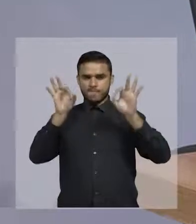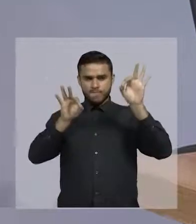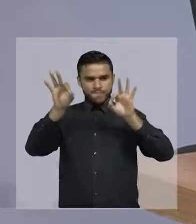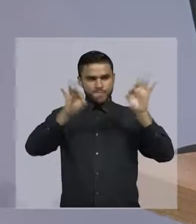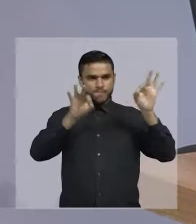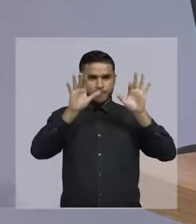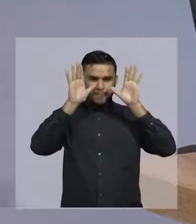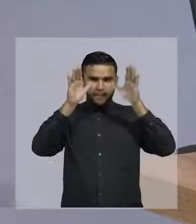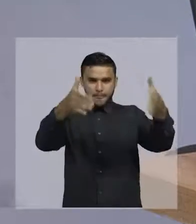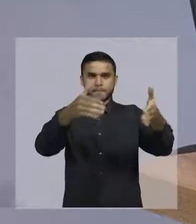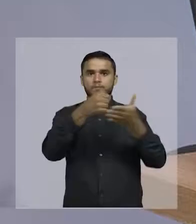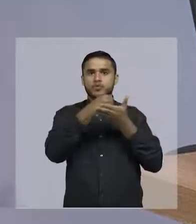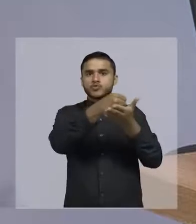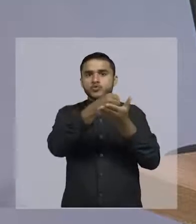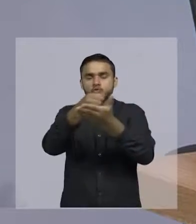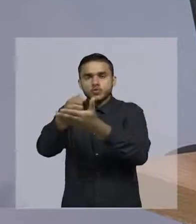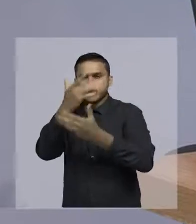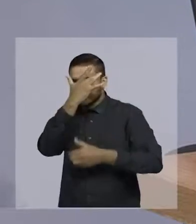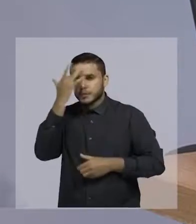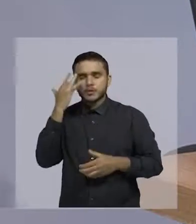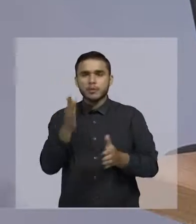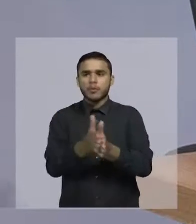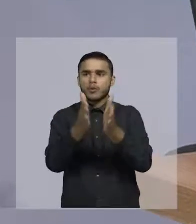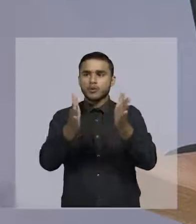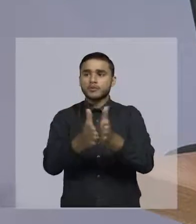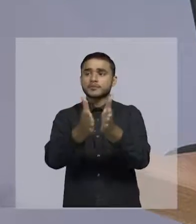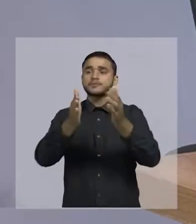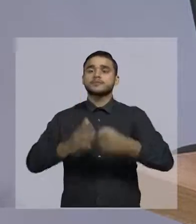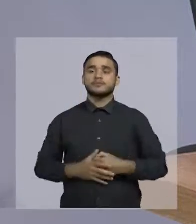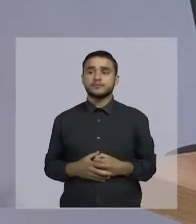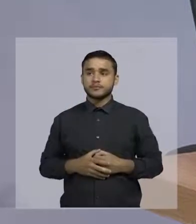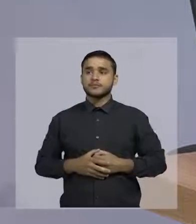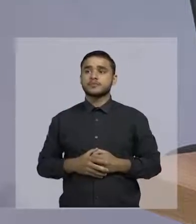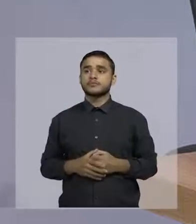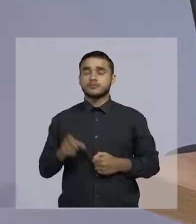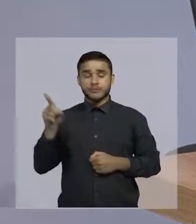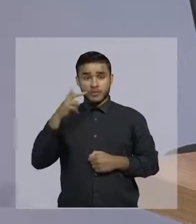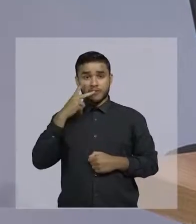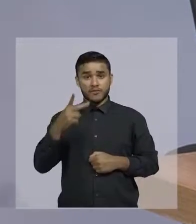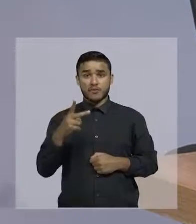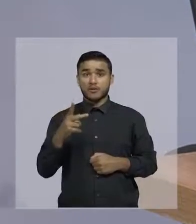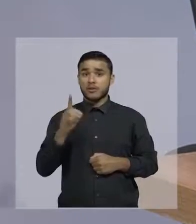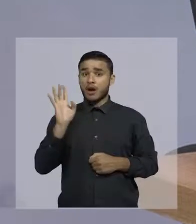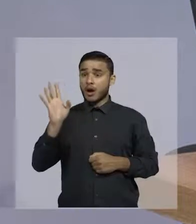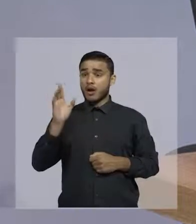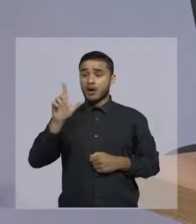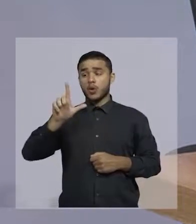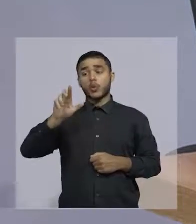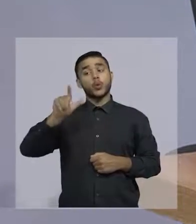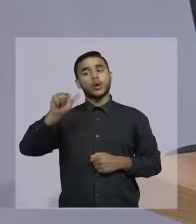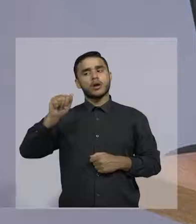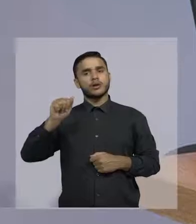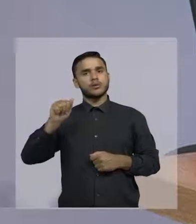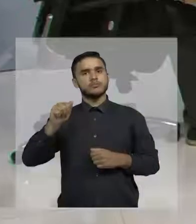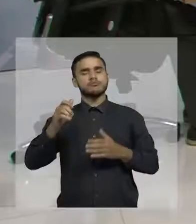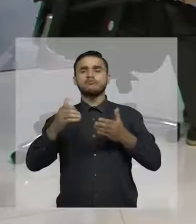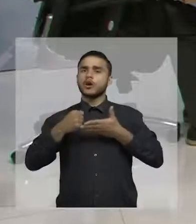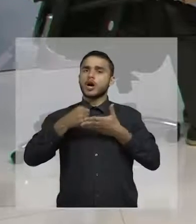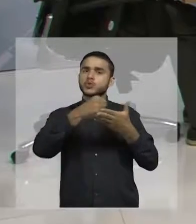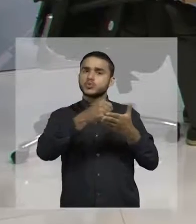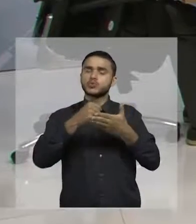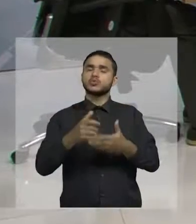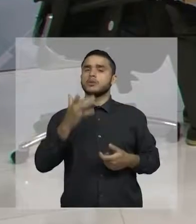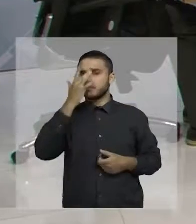para esse lado, embora tenha sido um presidente que de maneira nenhuma chateou os ricos,